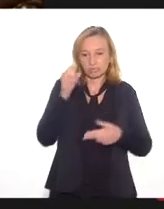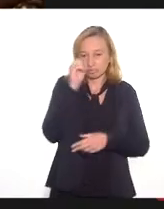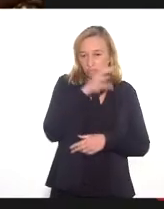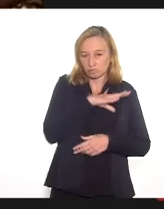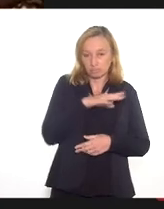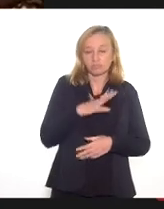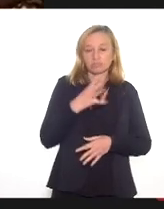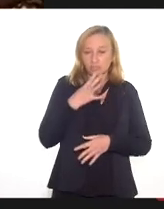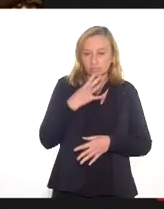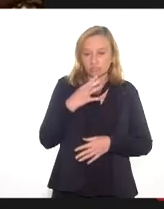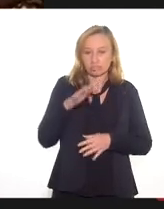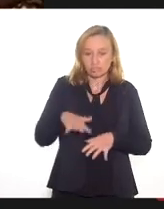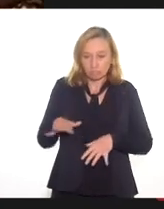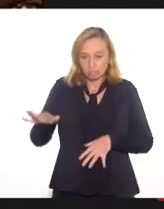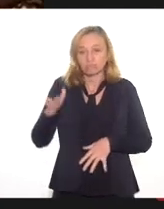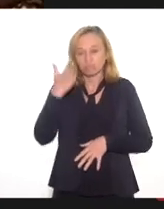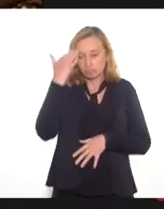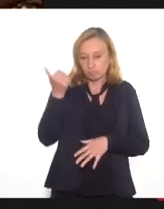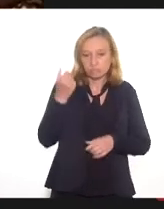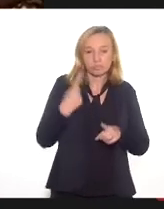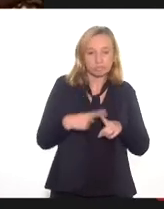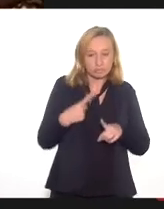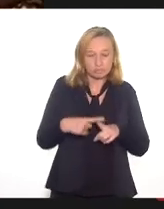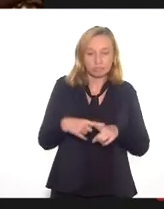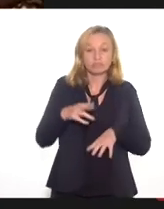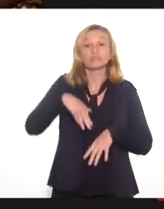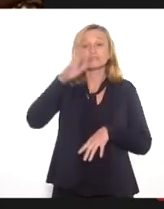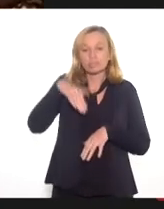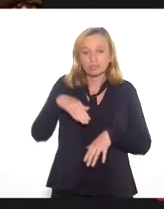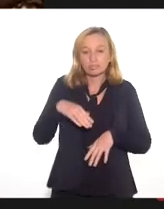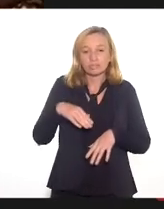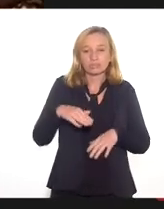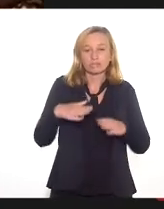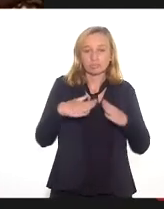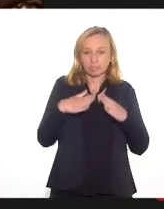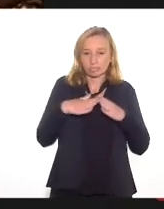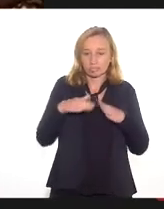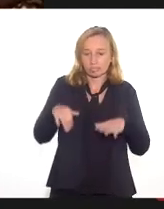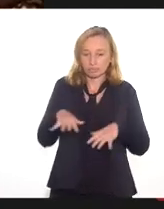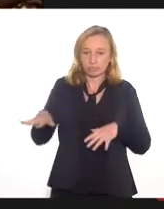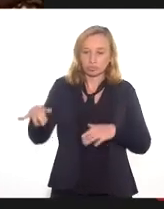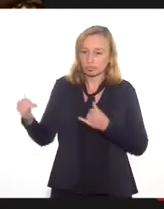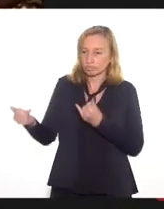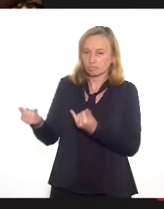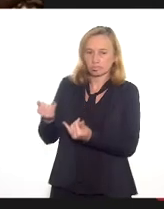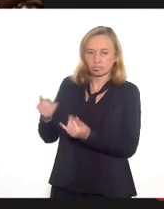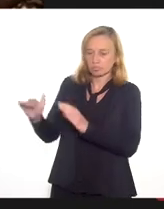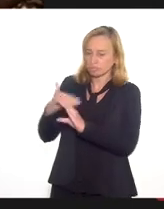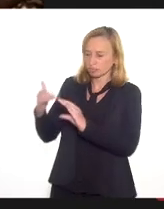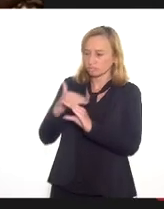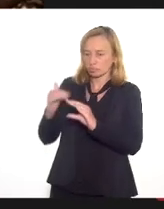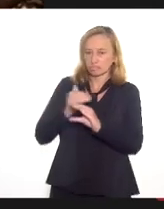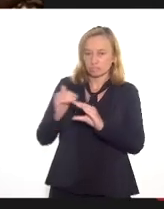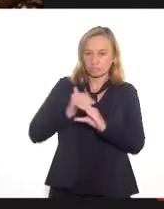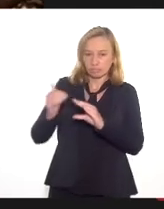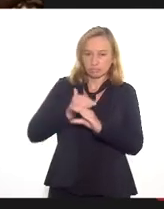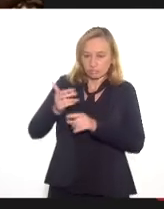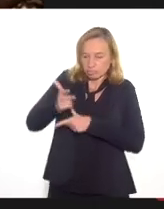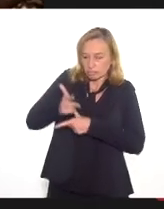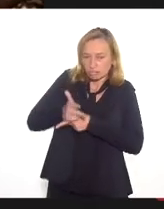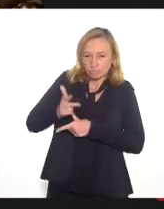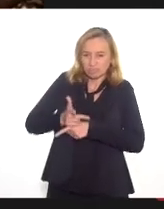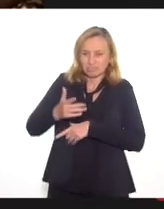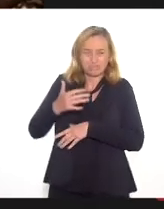conhece a favela a gente sabe quem são as pessoas que moram na favela então as pessoas mandavam para a gente o tempo inteiro aquelas imagens